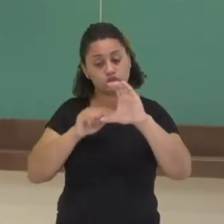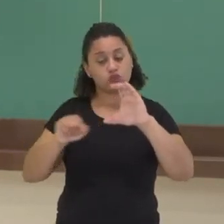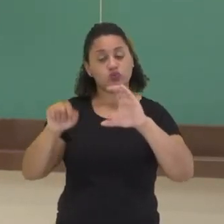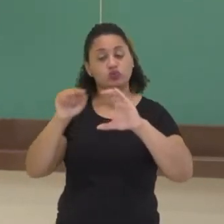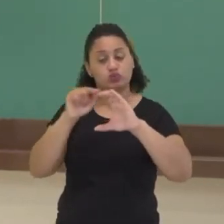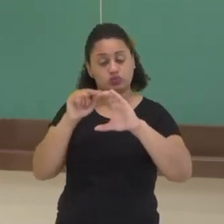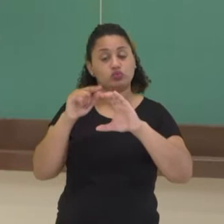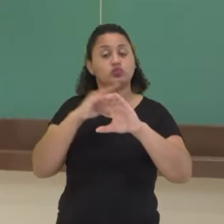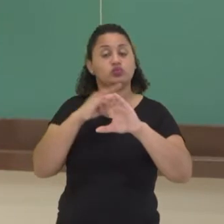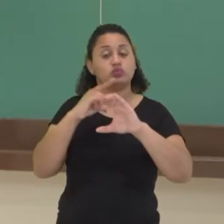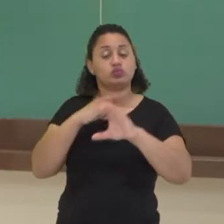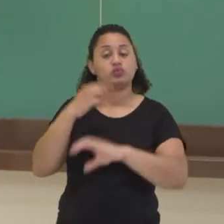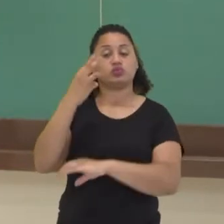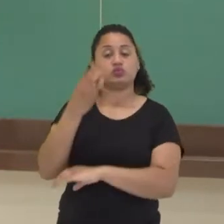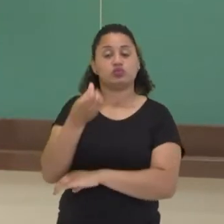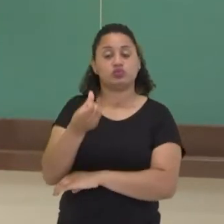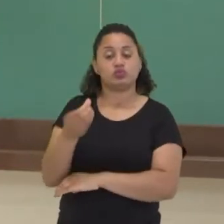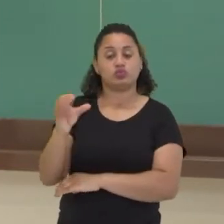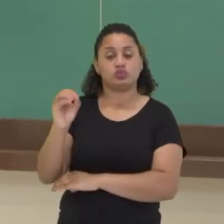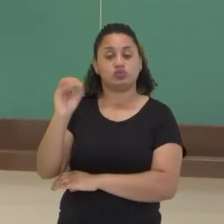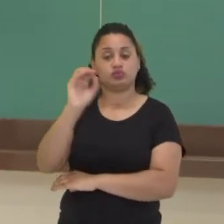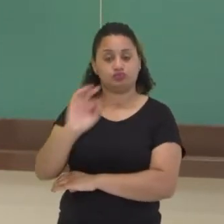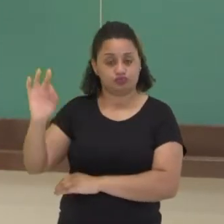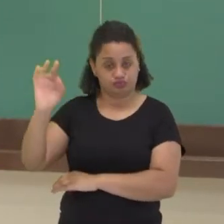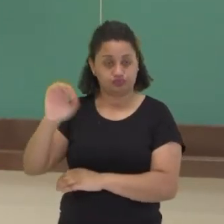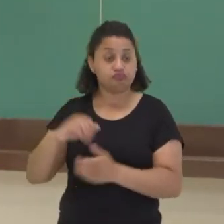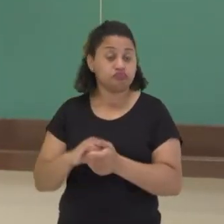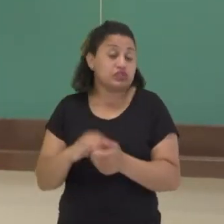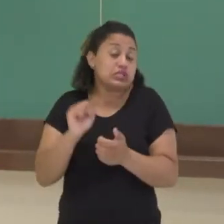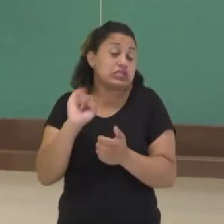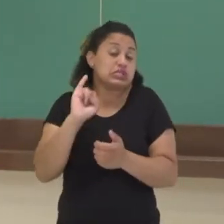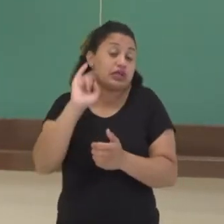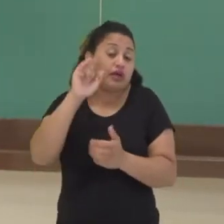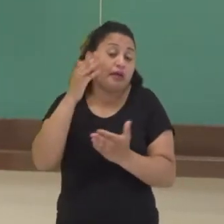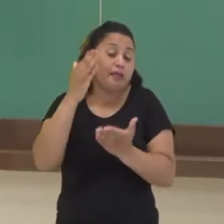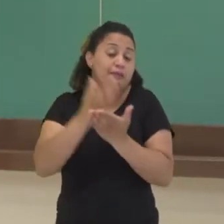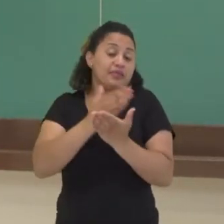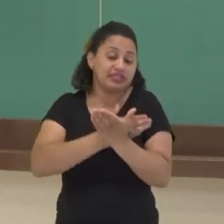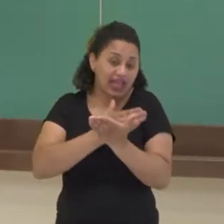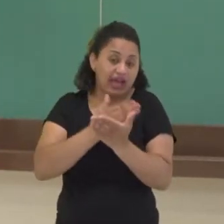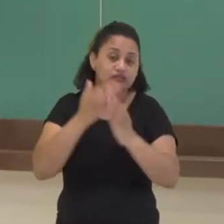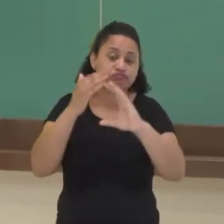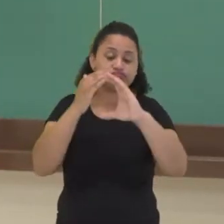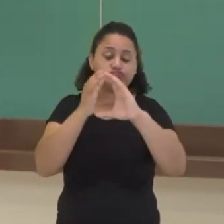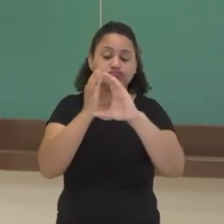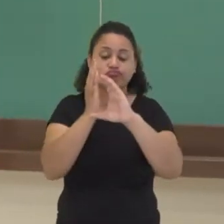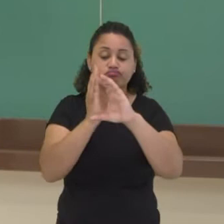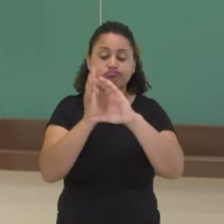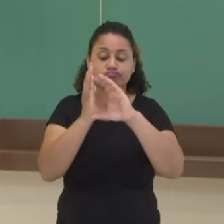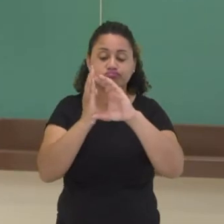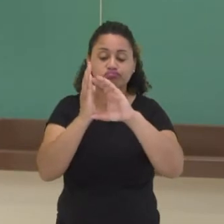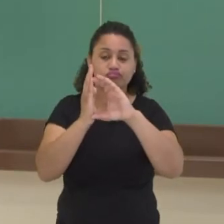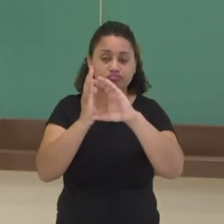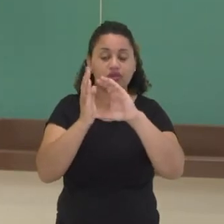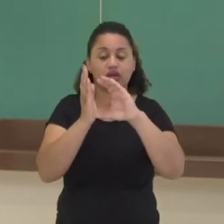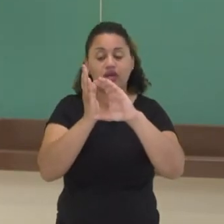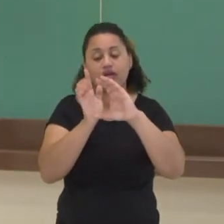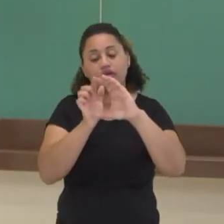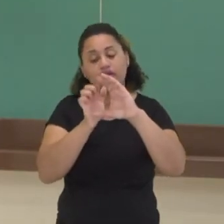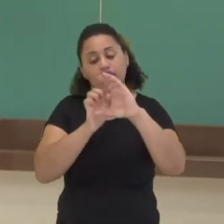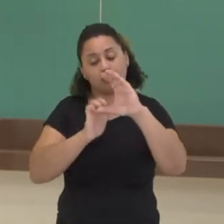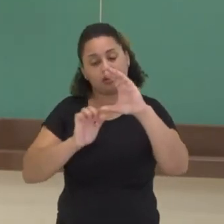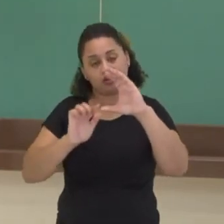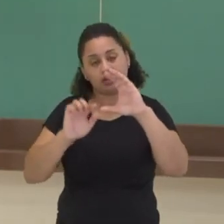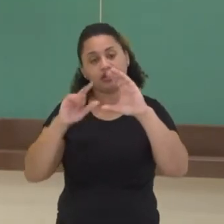do círculo, 360 graus. Como eu estou falando em um semicírculo, que é a metade, 180